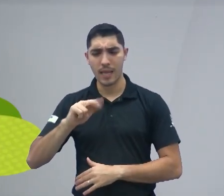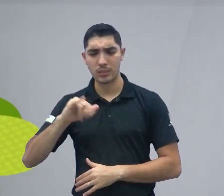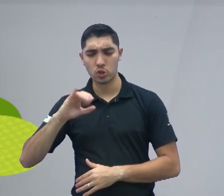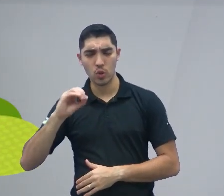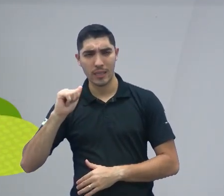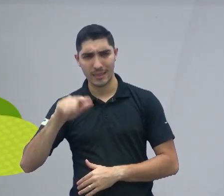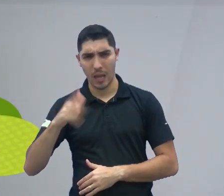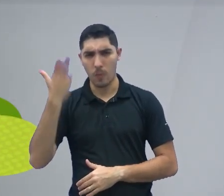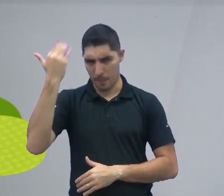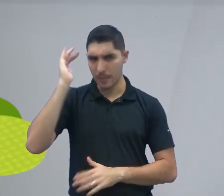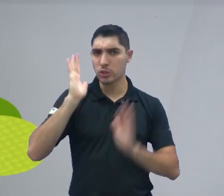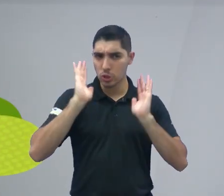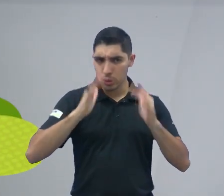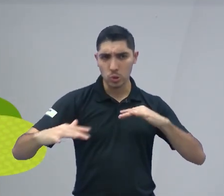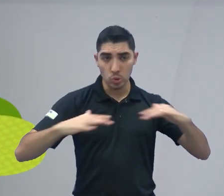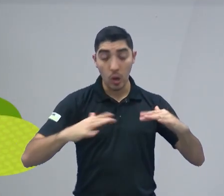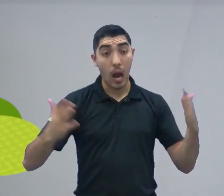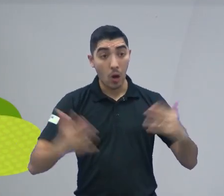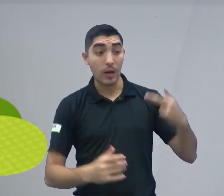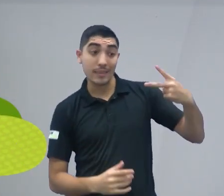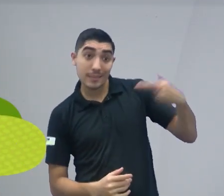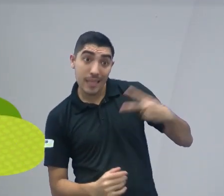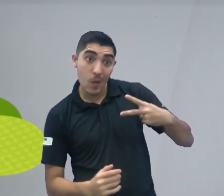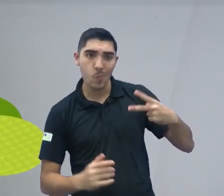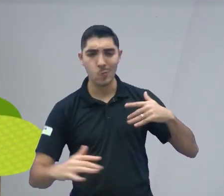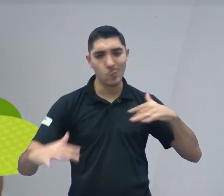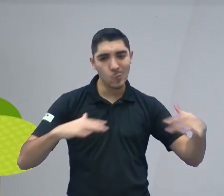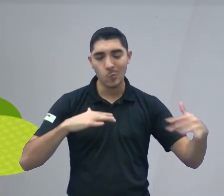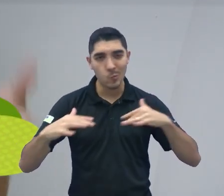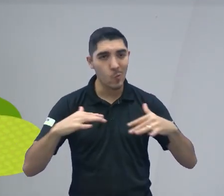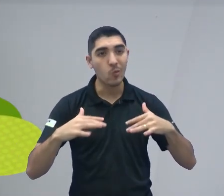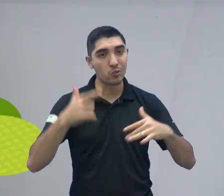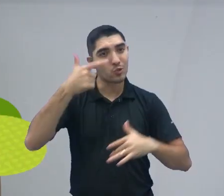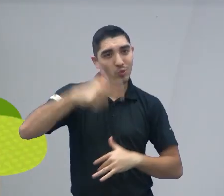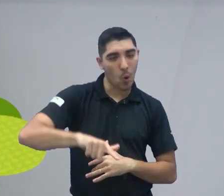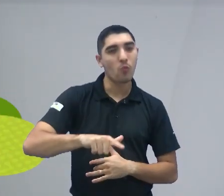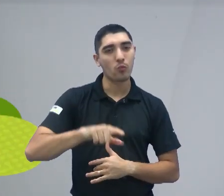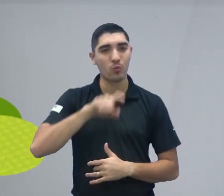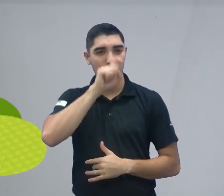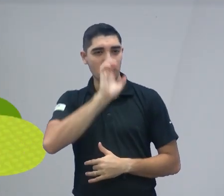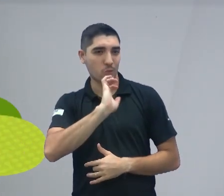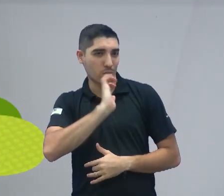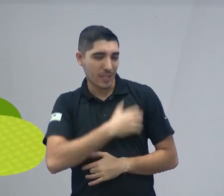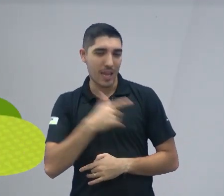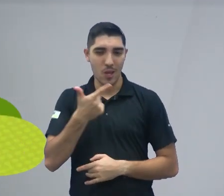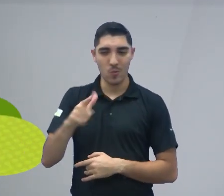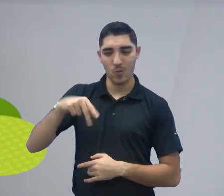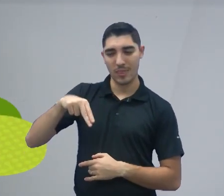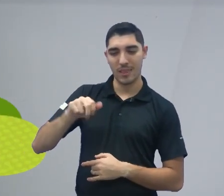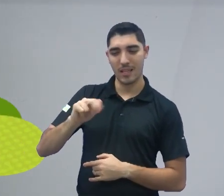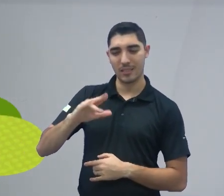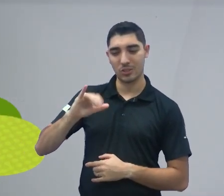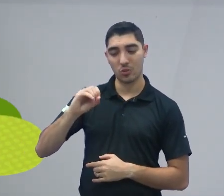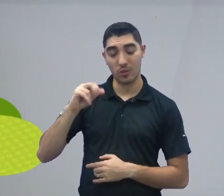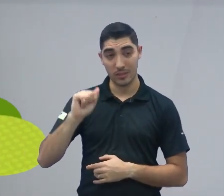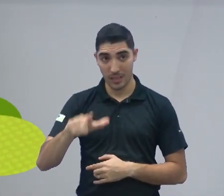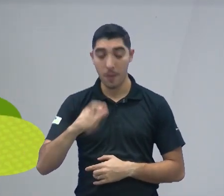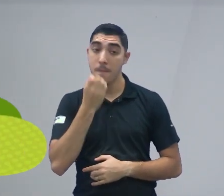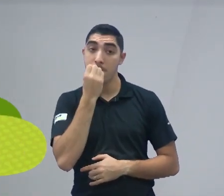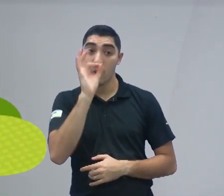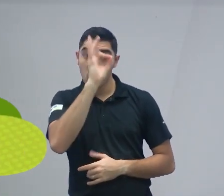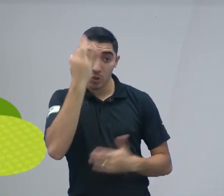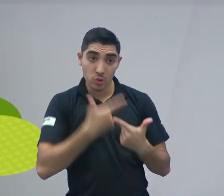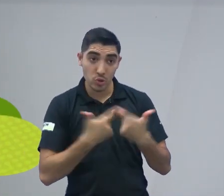Nacional vão se enfrentar pela segunda vez na história da Copinha. É difícil, né, acontecer um confronto desse, mas boa sorte aos garotos do São José. Estaremos